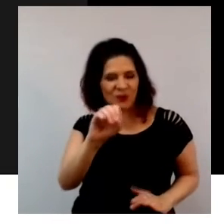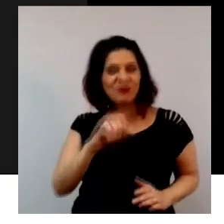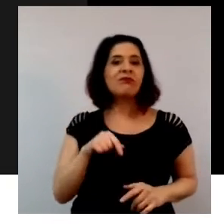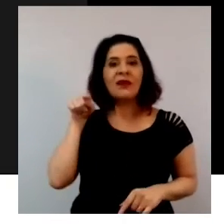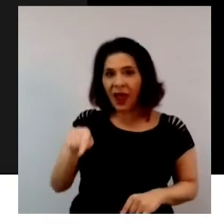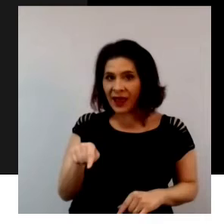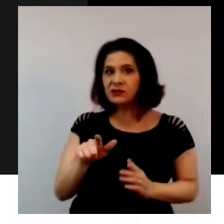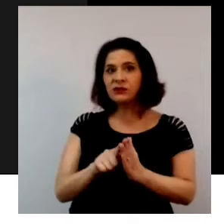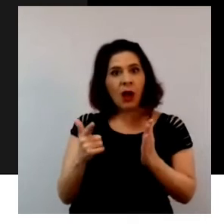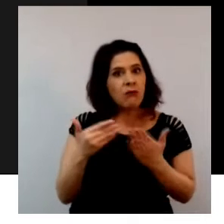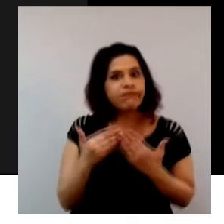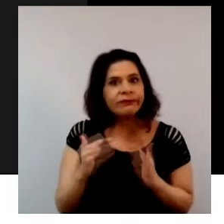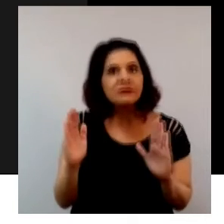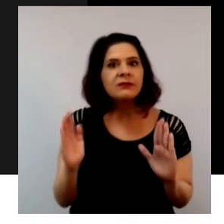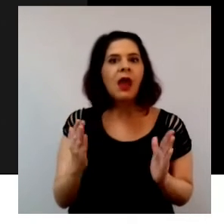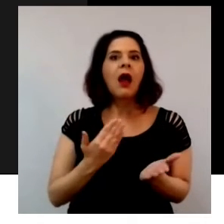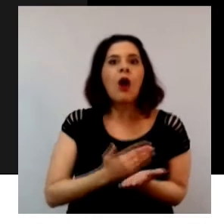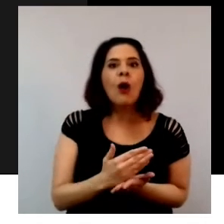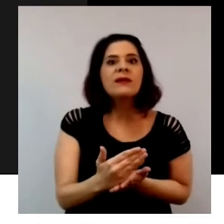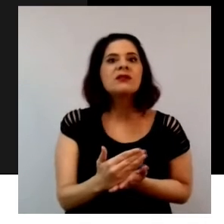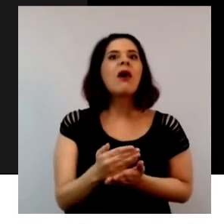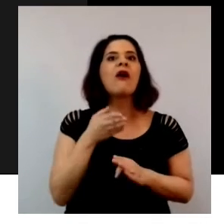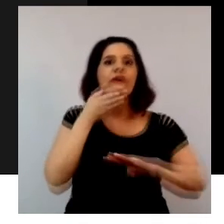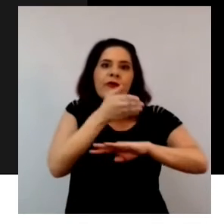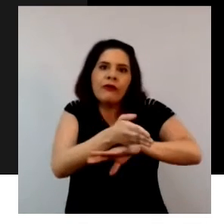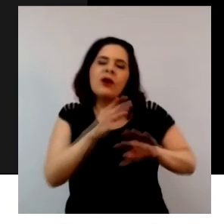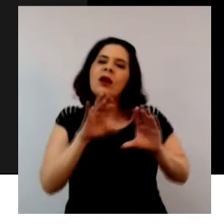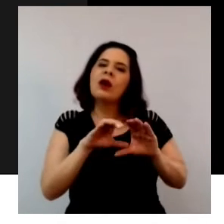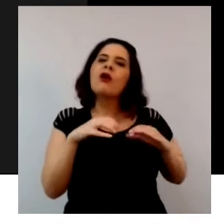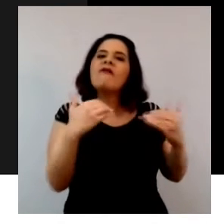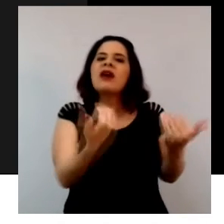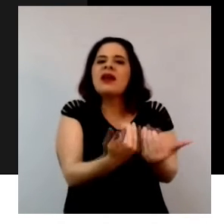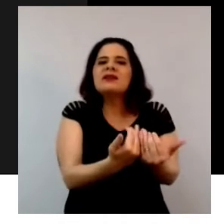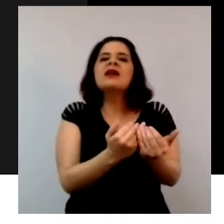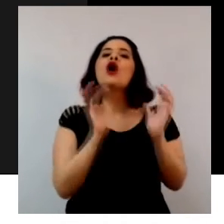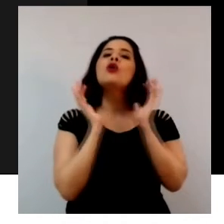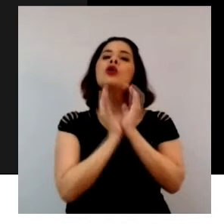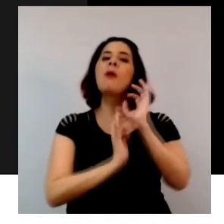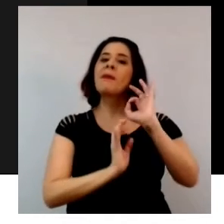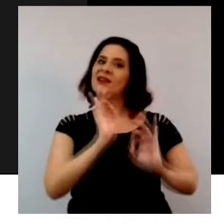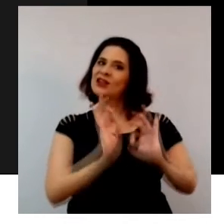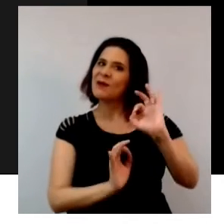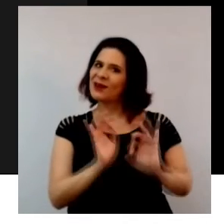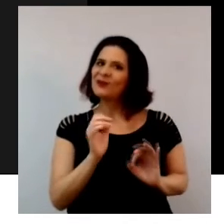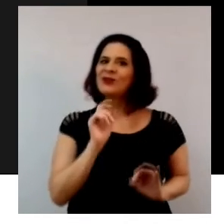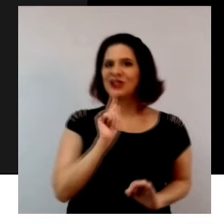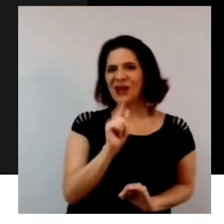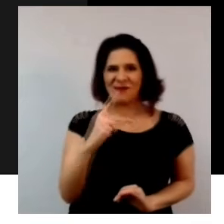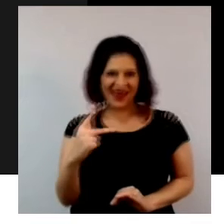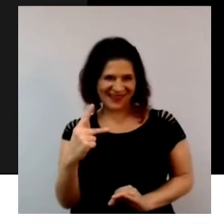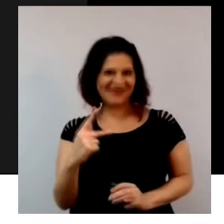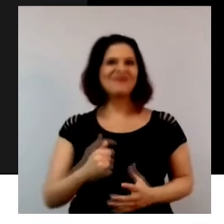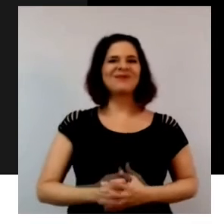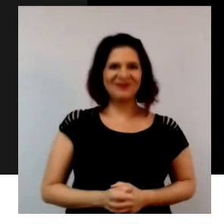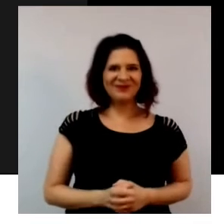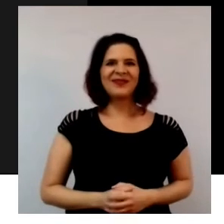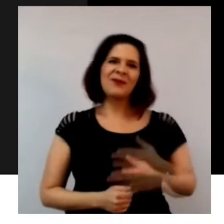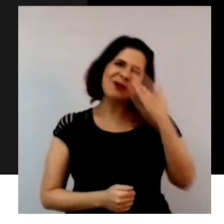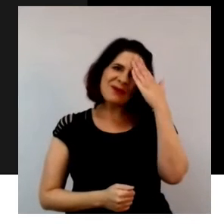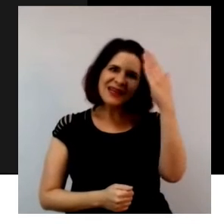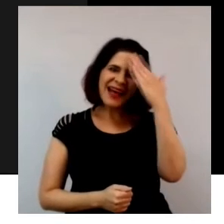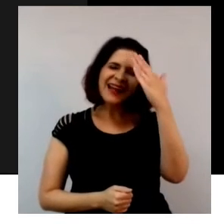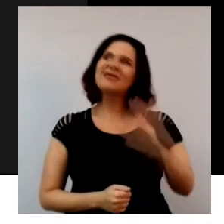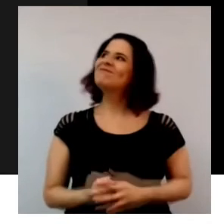uma conferência do Grupo de Planejamento. Então, muito legal estar de volta aqui. Verdade, faz bastante tempo já. Nosso